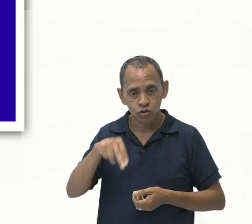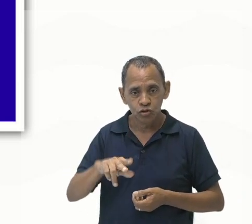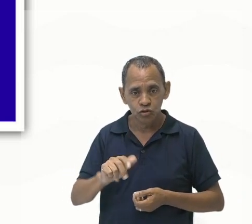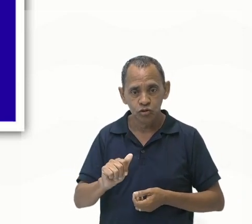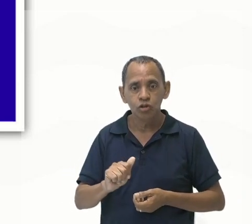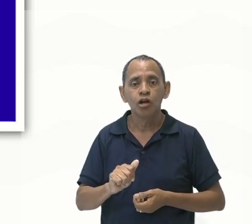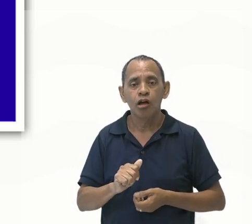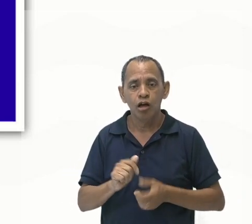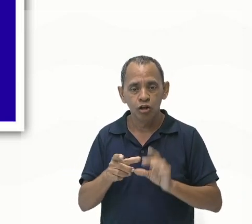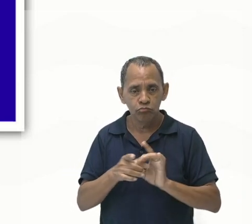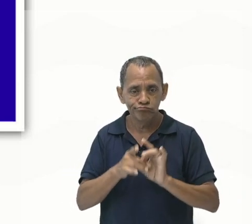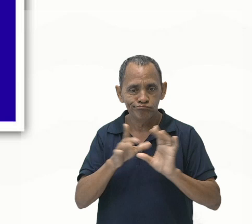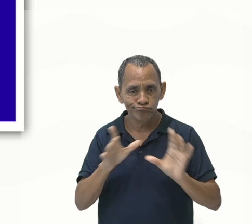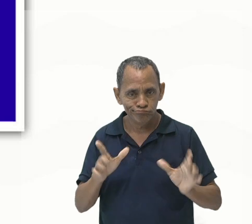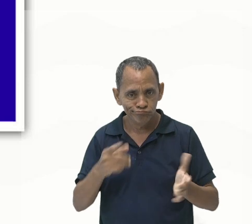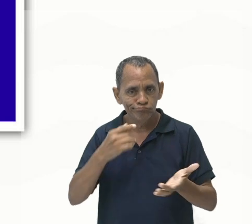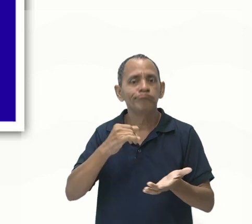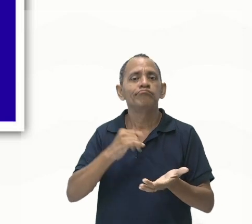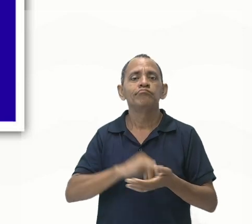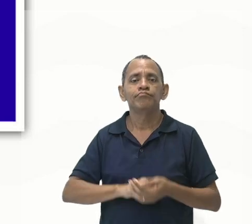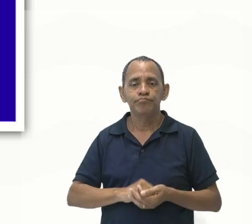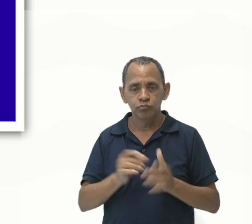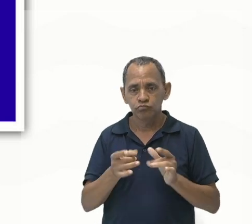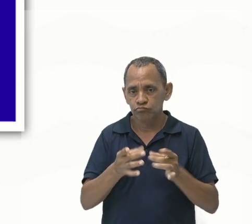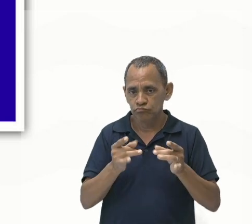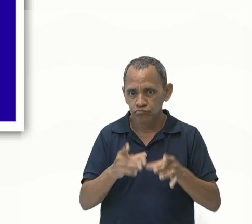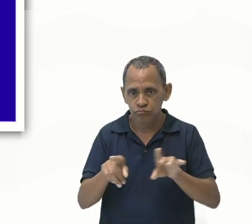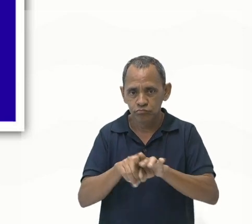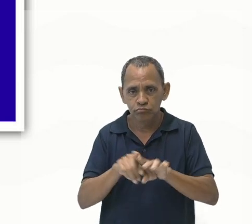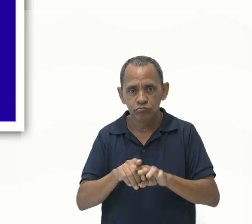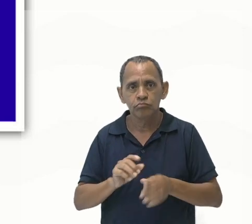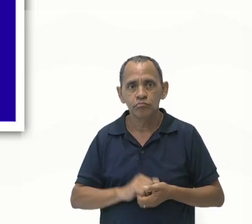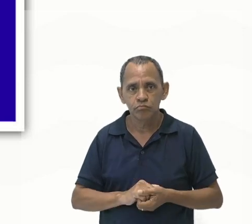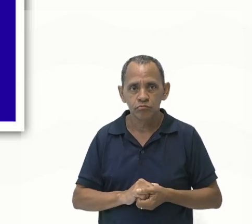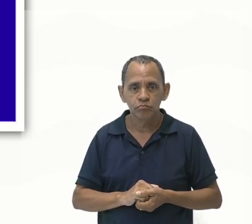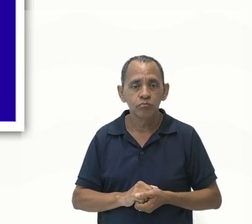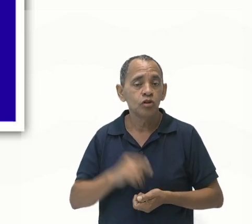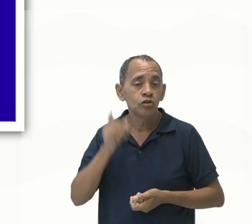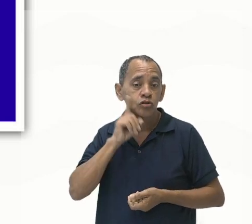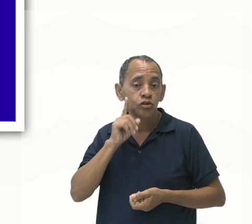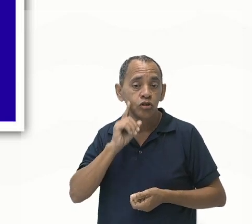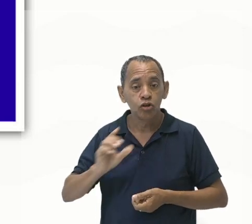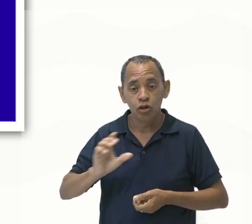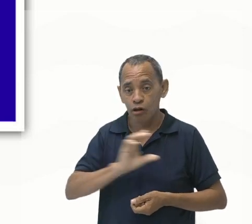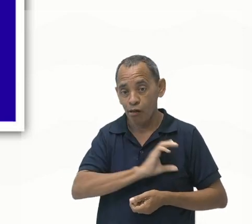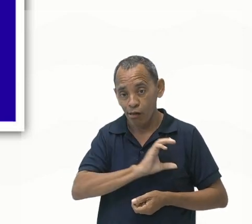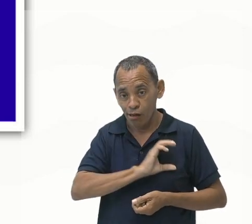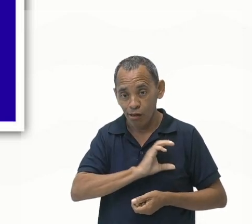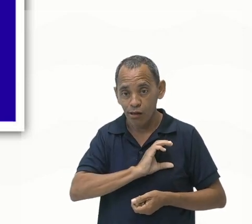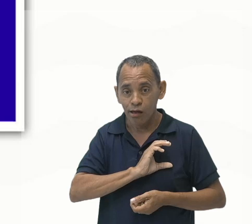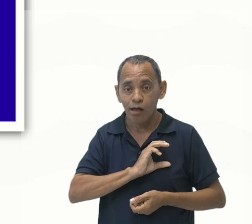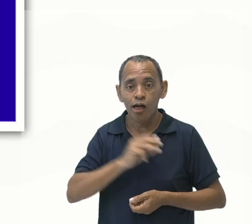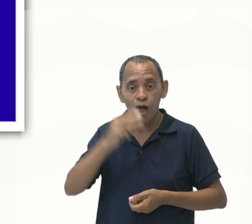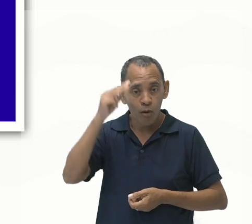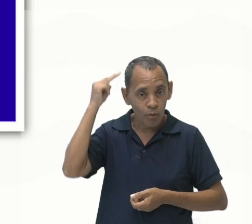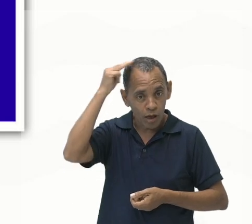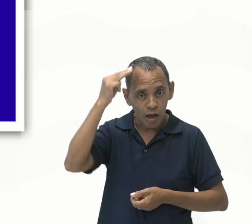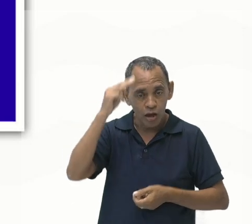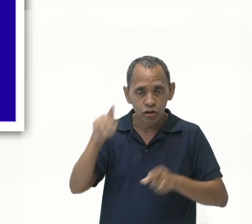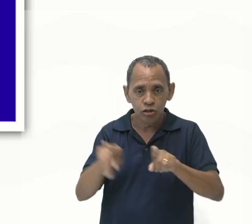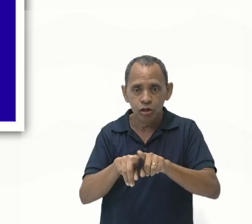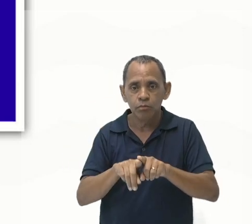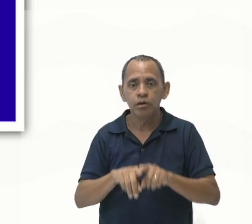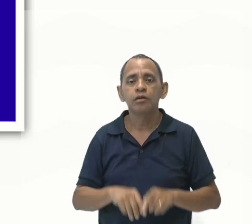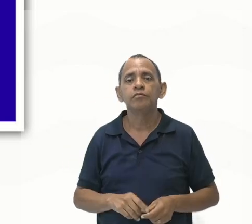O SMCA, como eu falei para vocês, o antigo NAFTA, formado pelos Estados Unidos, pelo Canadá e também